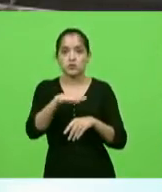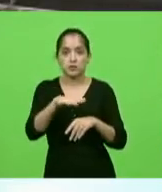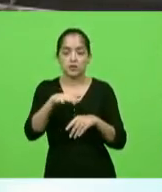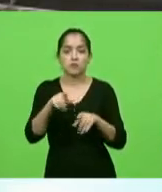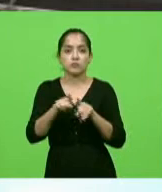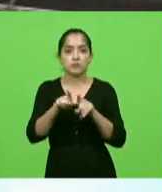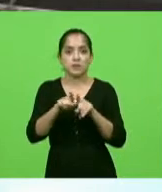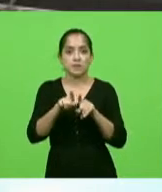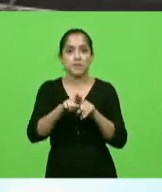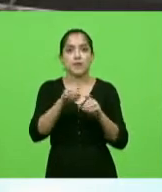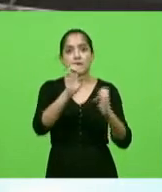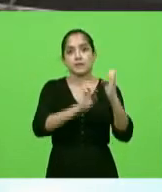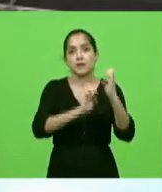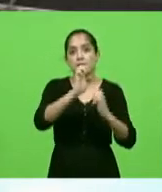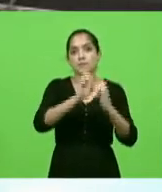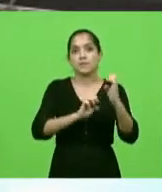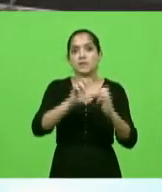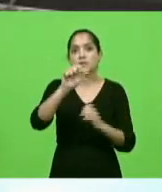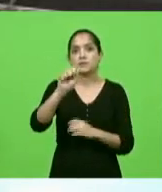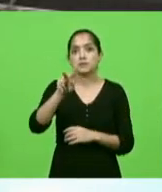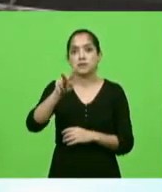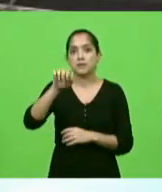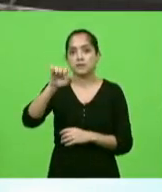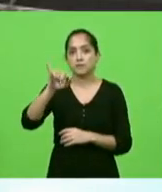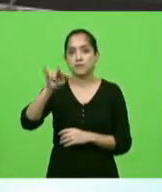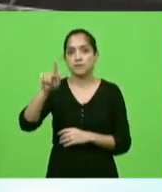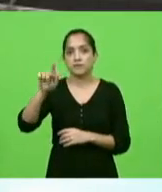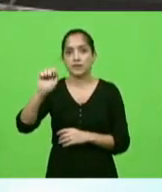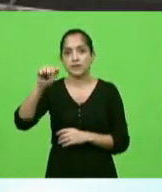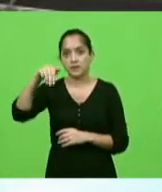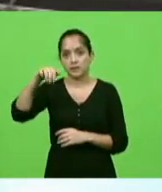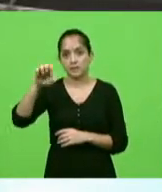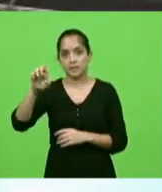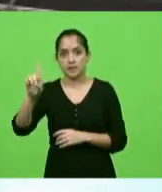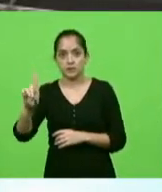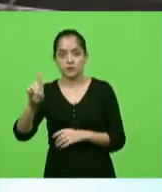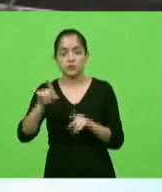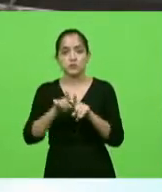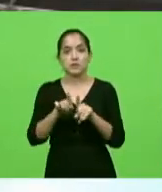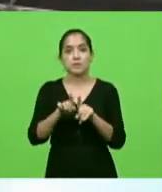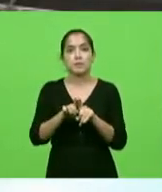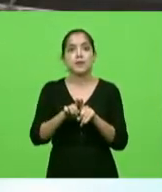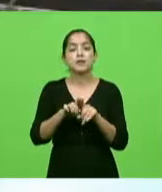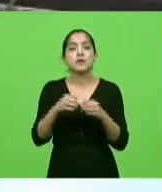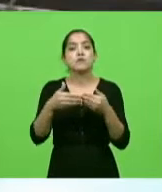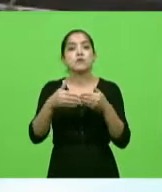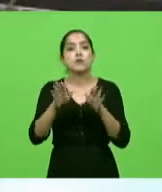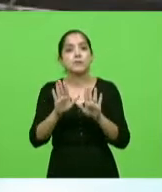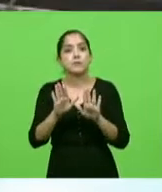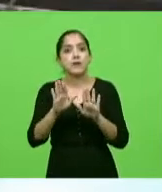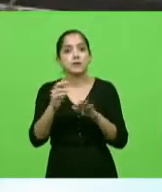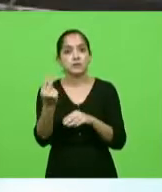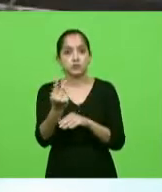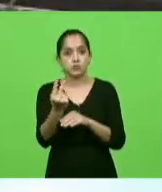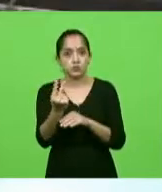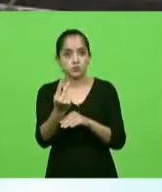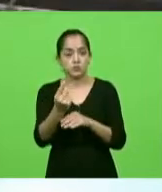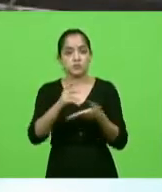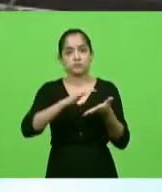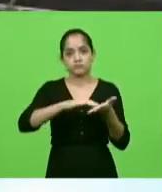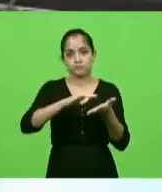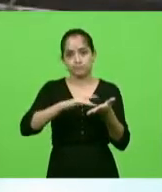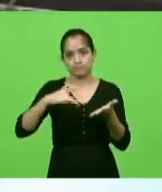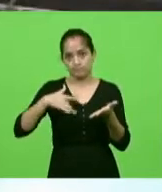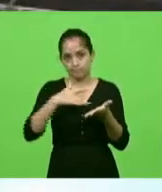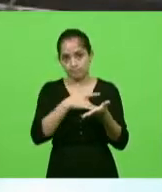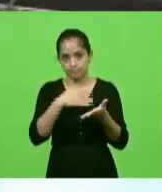da empresa Veiga Med, visando resguardar o ressarcimento ao erário. E, além disso, foram abertas duas sindicantes no âmbito da Secretaria de Estado